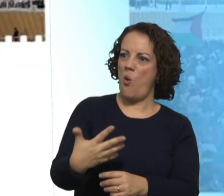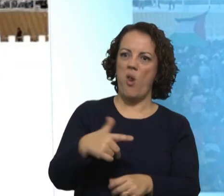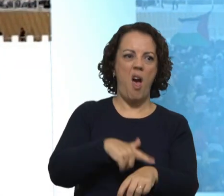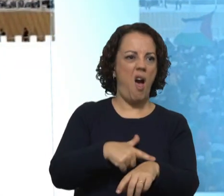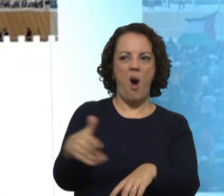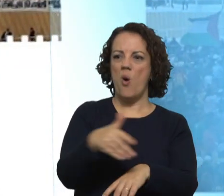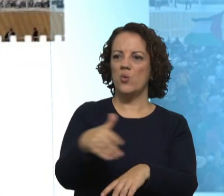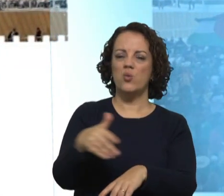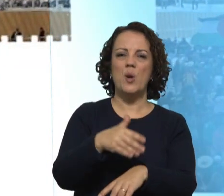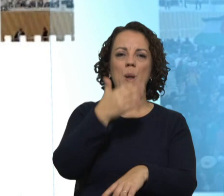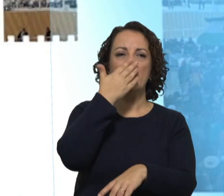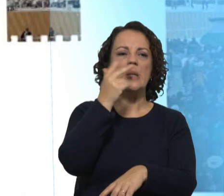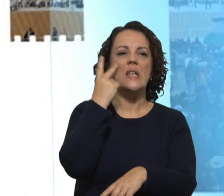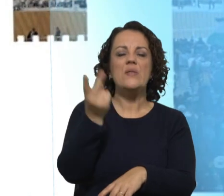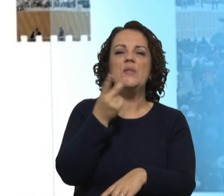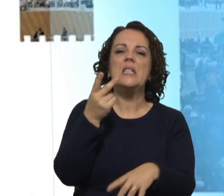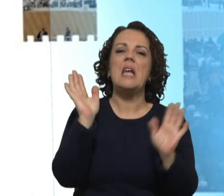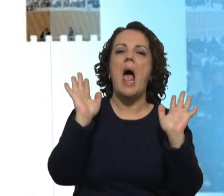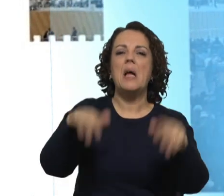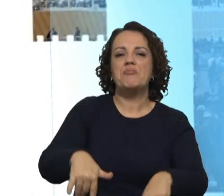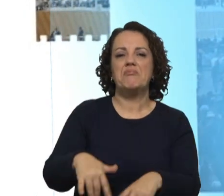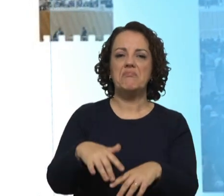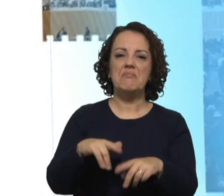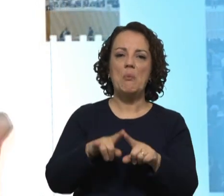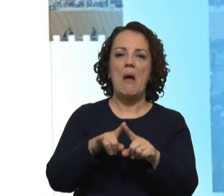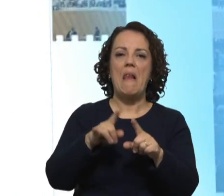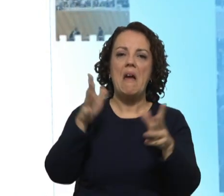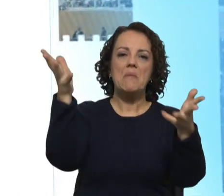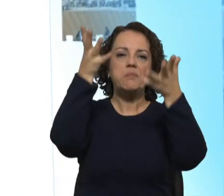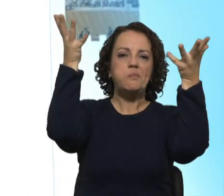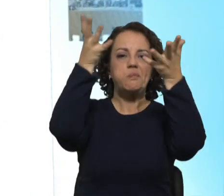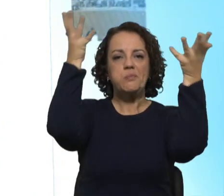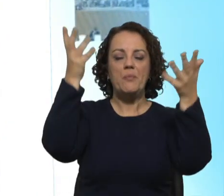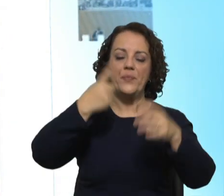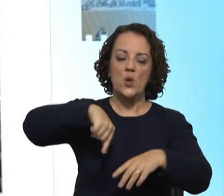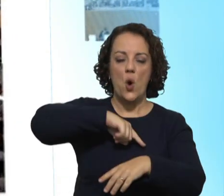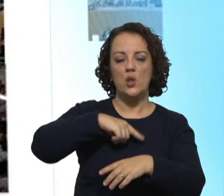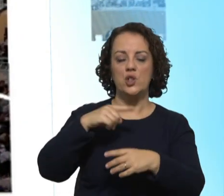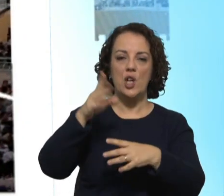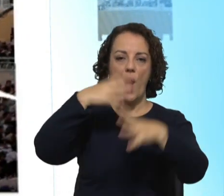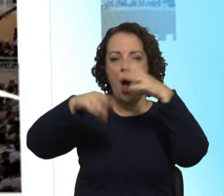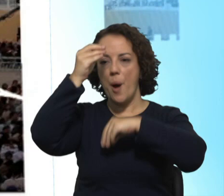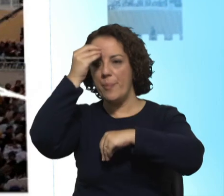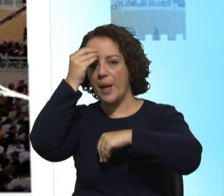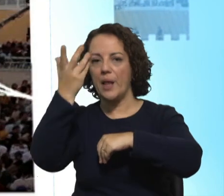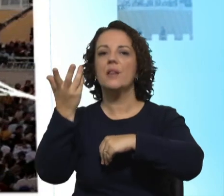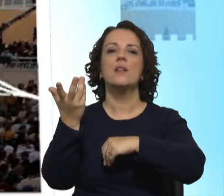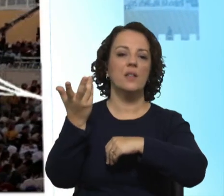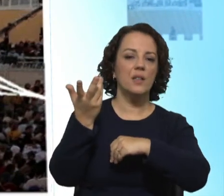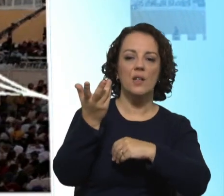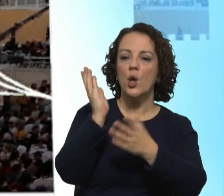uma certa superficialidade, não é? Aprendemos e estudamos pelas respostas dos motores de